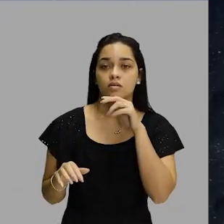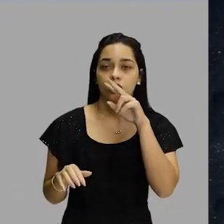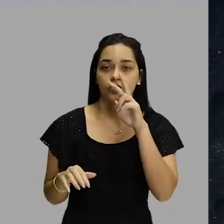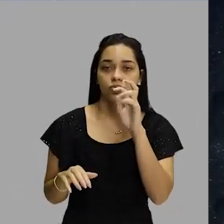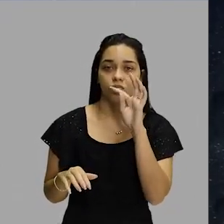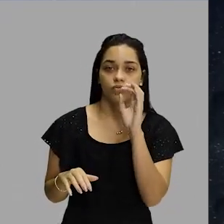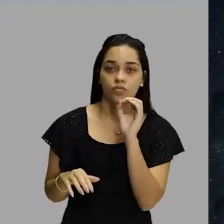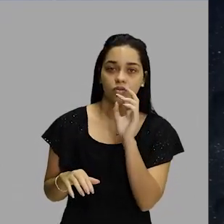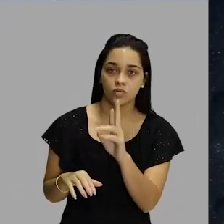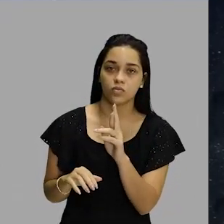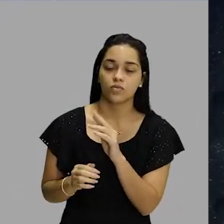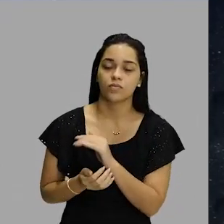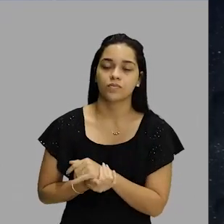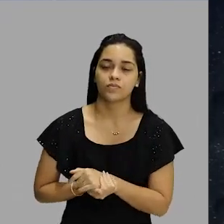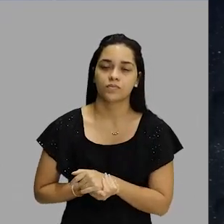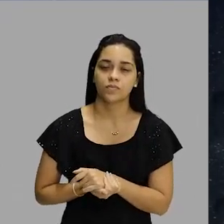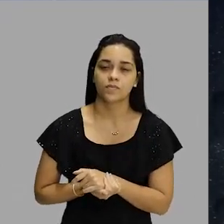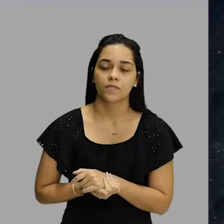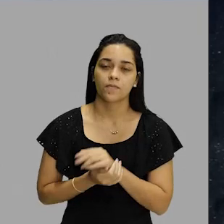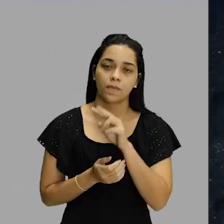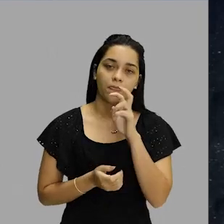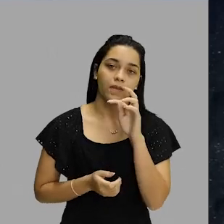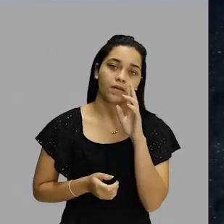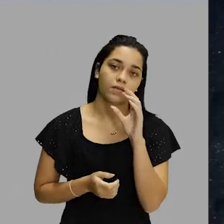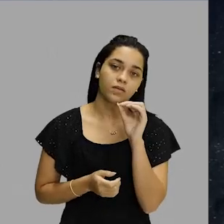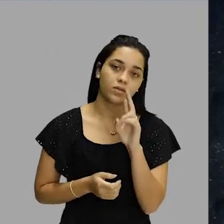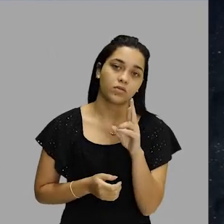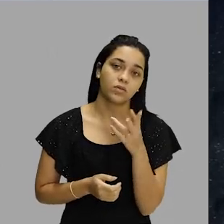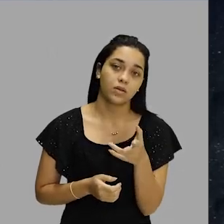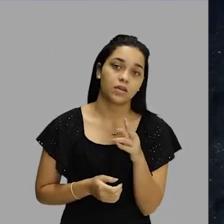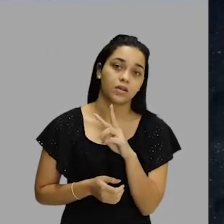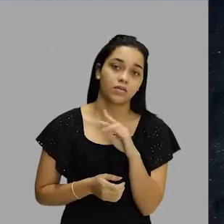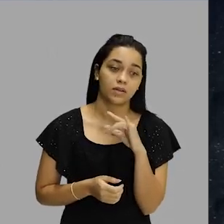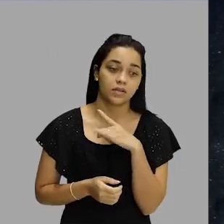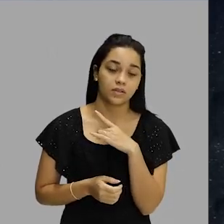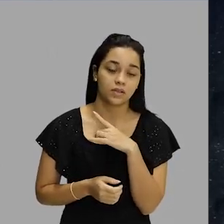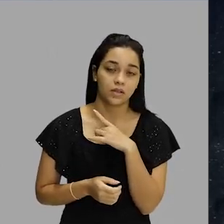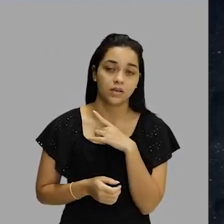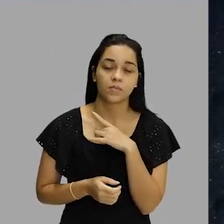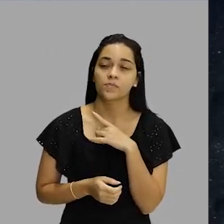vetor, ok? Esse vetor é o que vai levar o agente